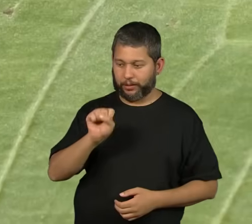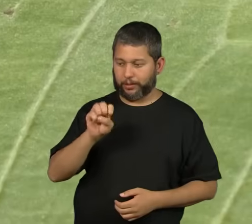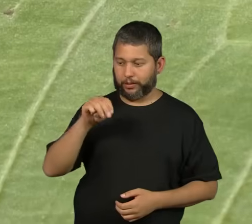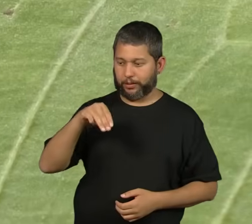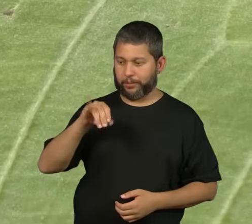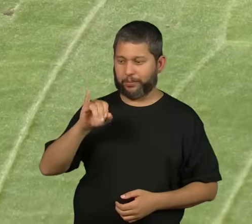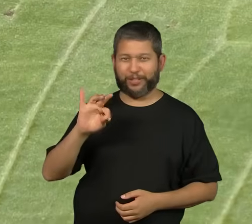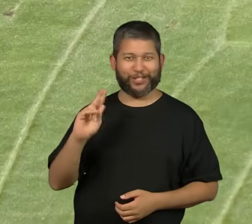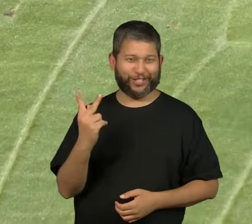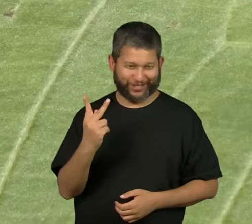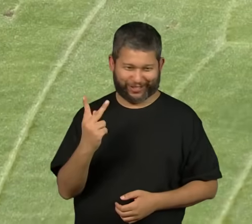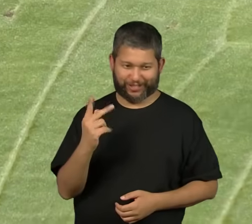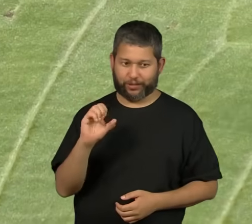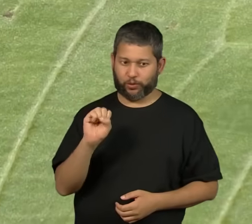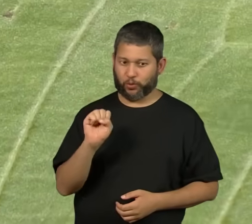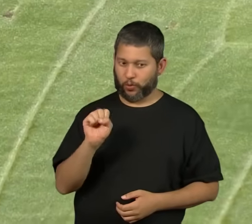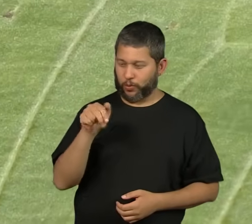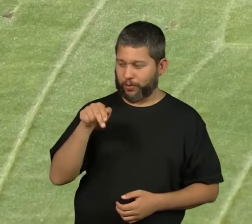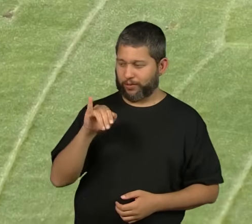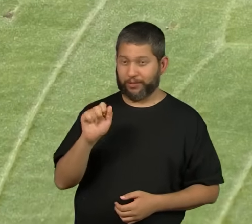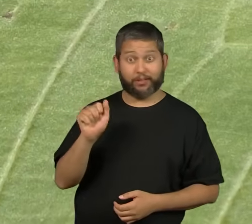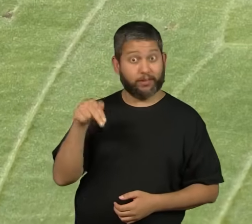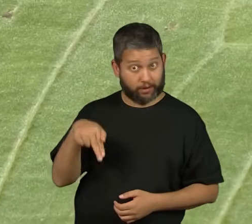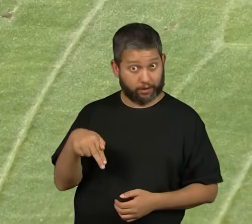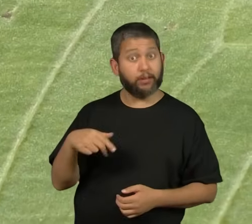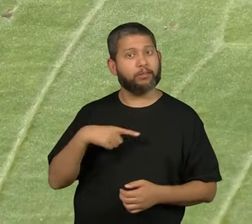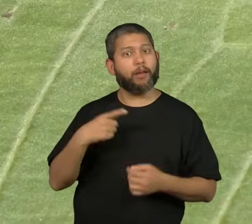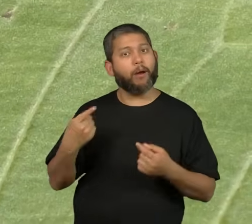Instituto Smithsonian, com apoio da FAPESP.